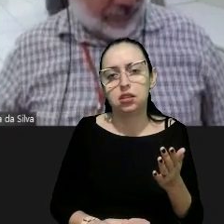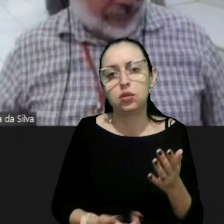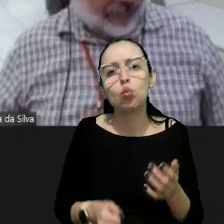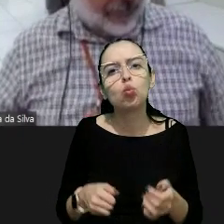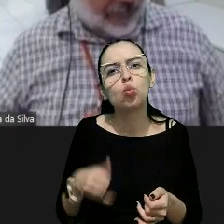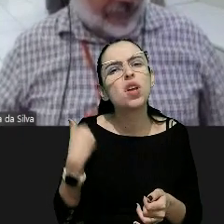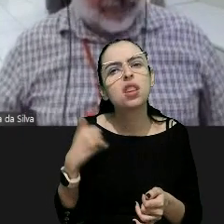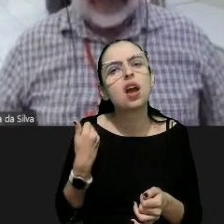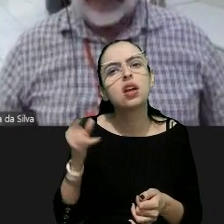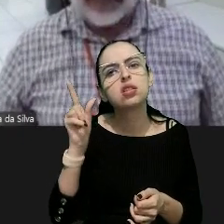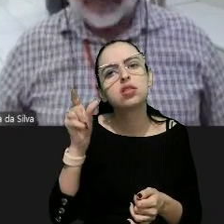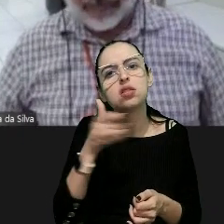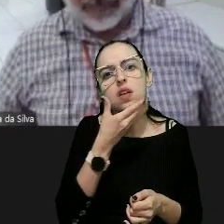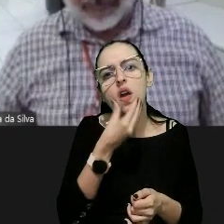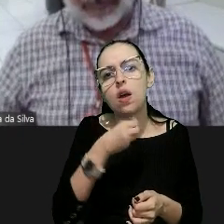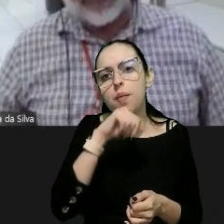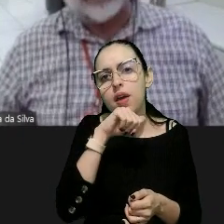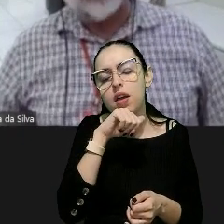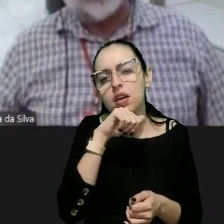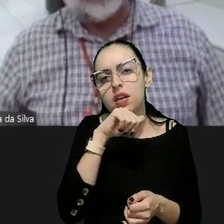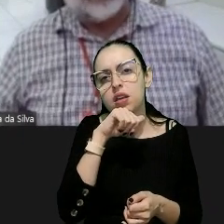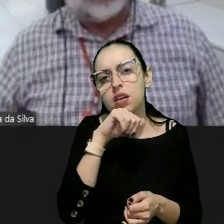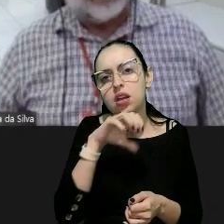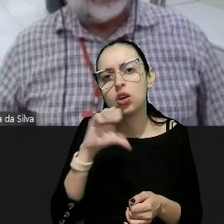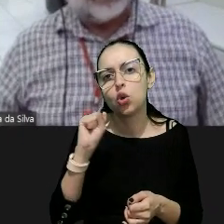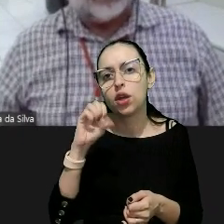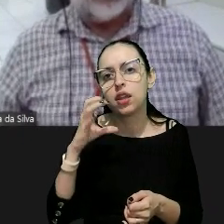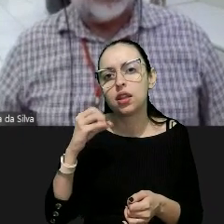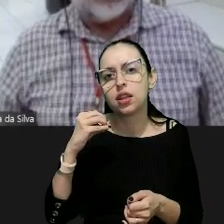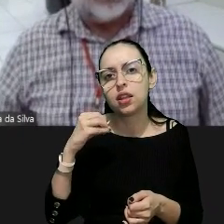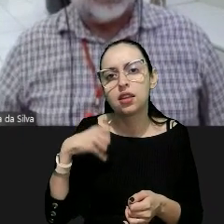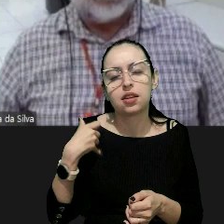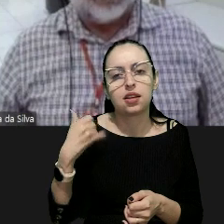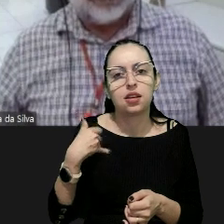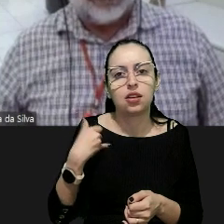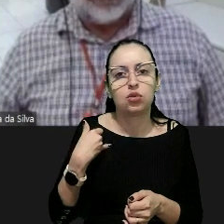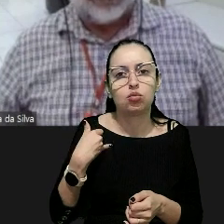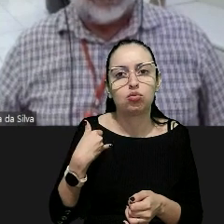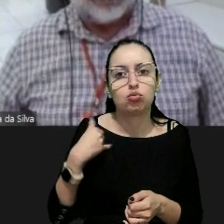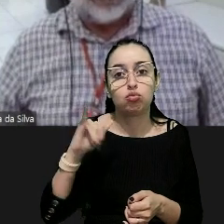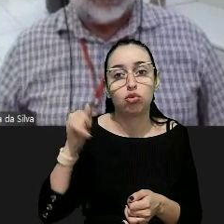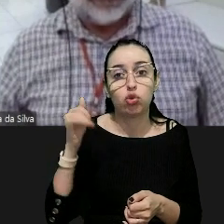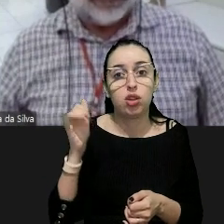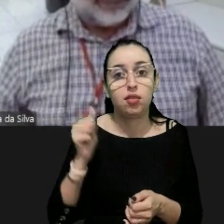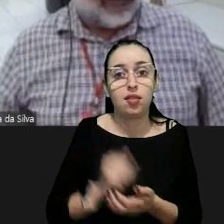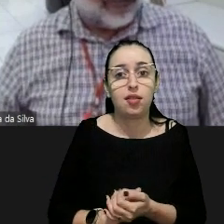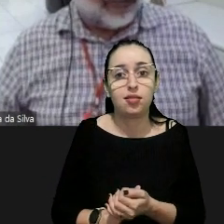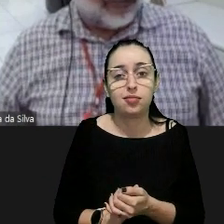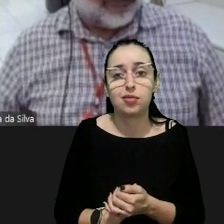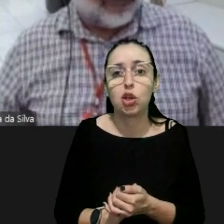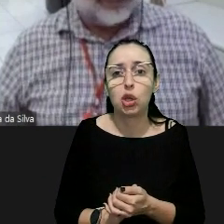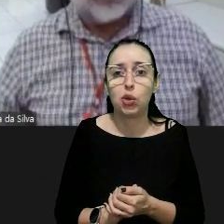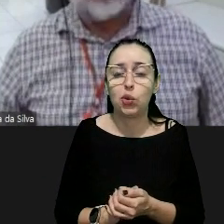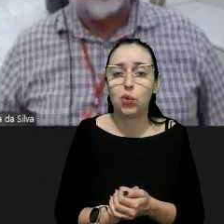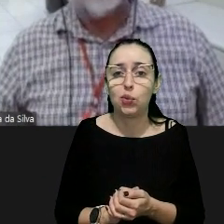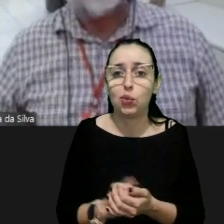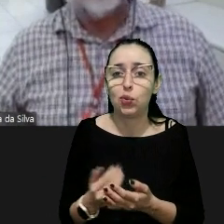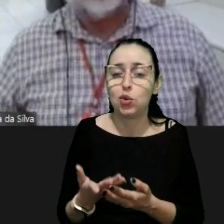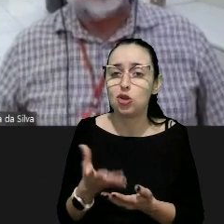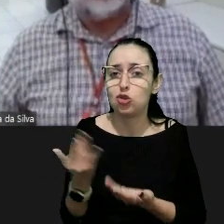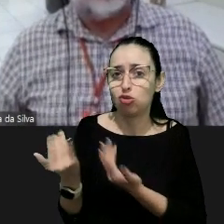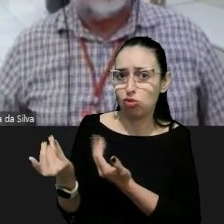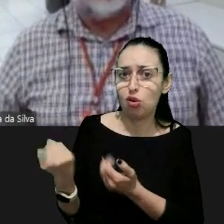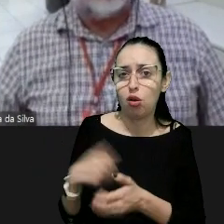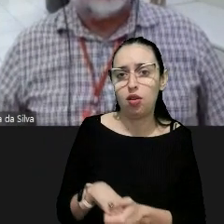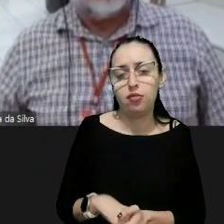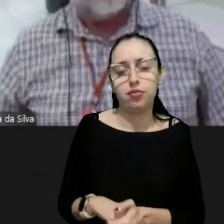achar um absurdo, ele está com quantos anos? Ele vai fazer 80 anos em janeiro. Novo pra caramba. Está